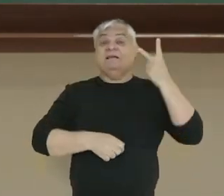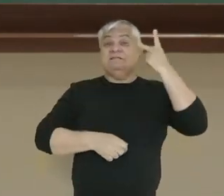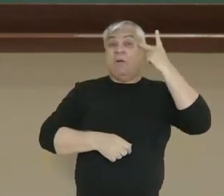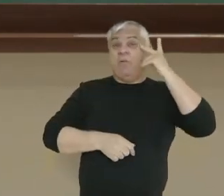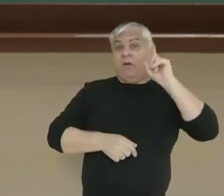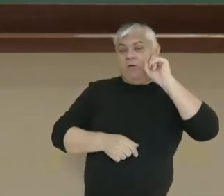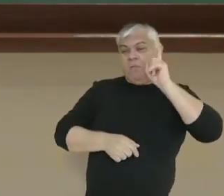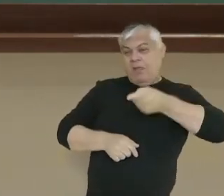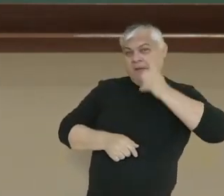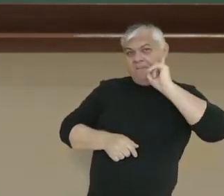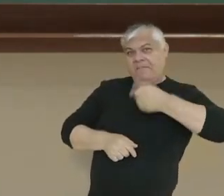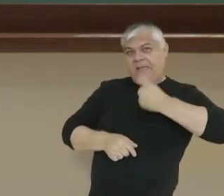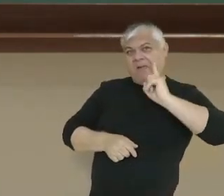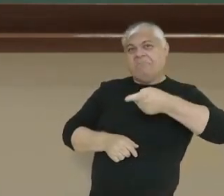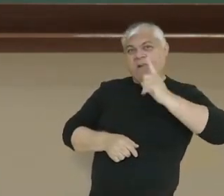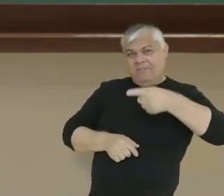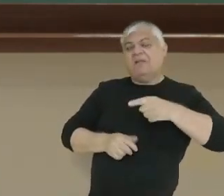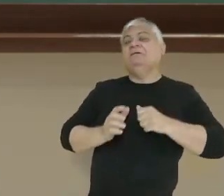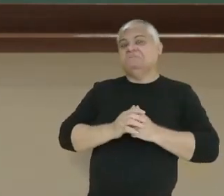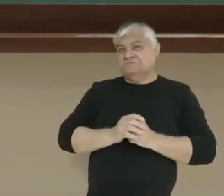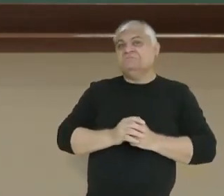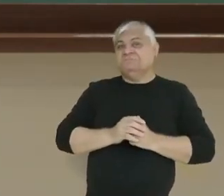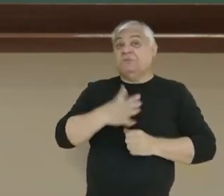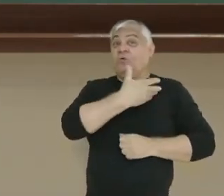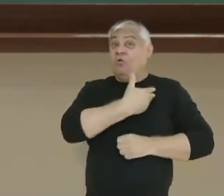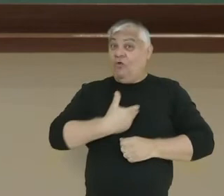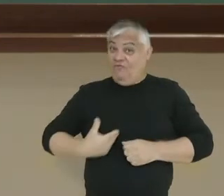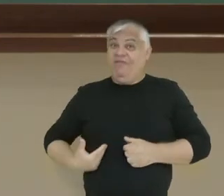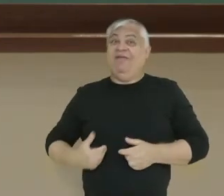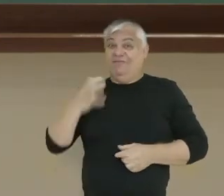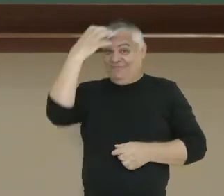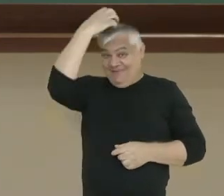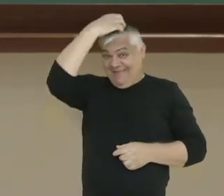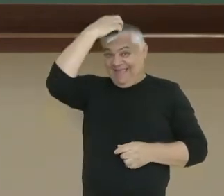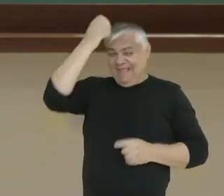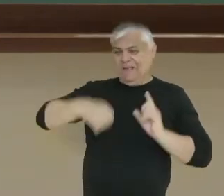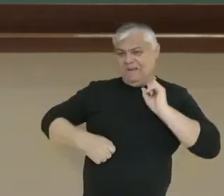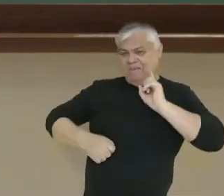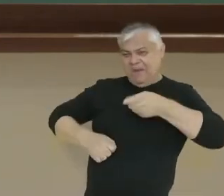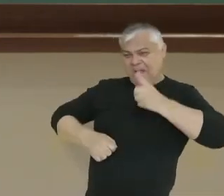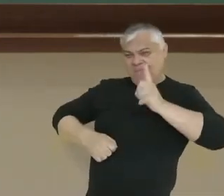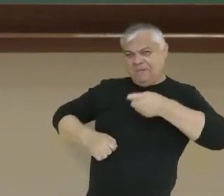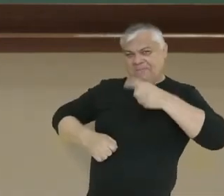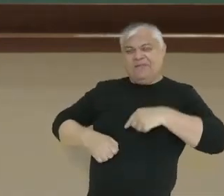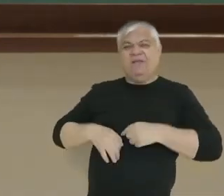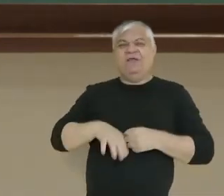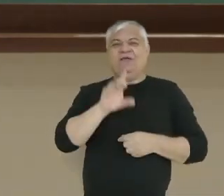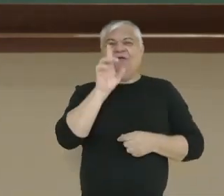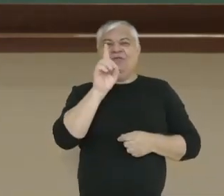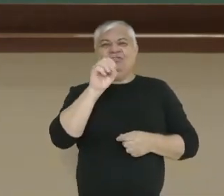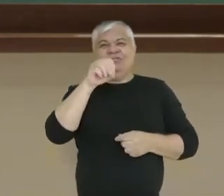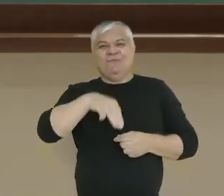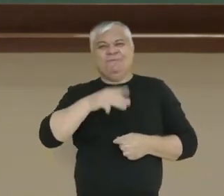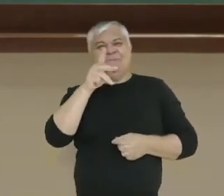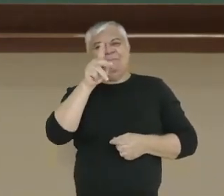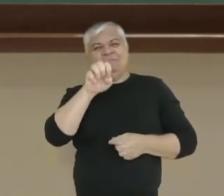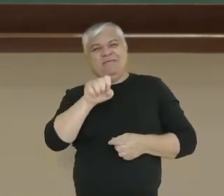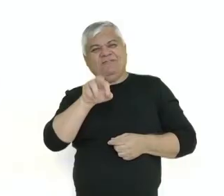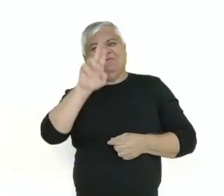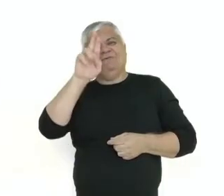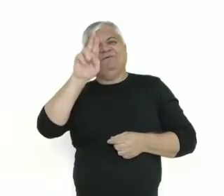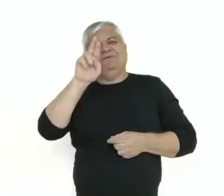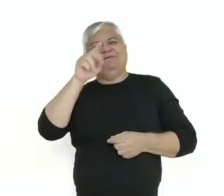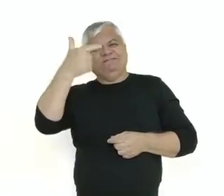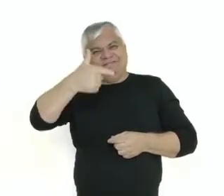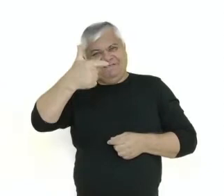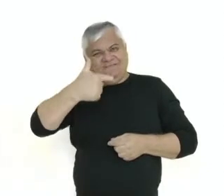toda uma política governamental do Império, nesse momento, de Dom Pedro II. Seguindo, então, uma política